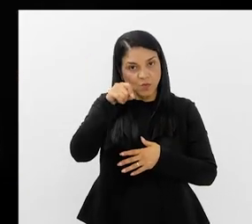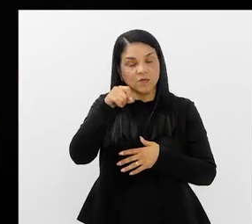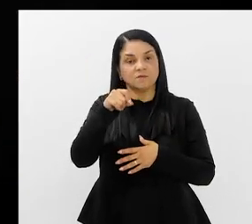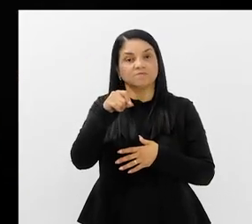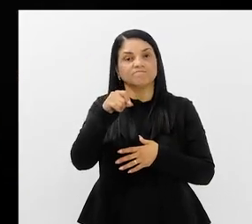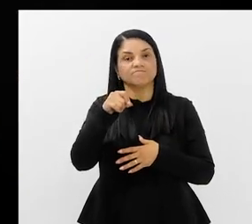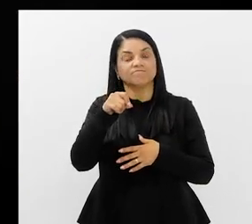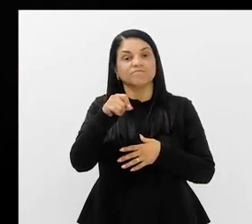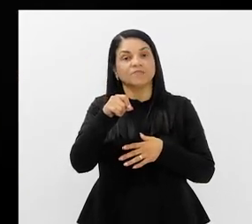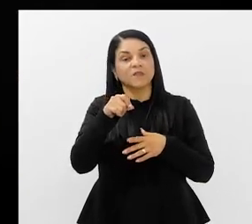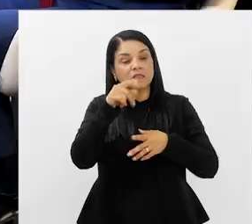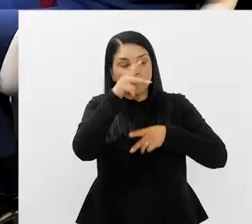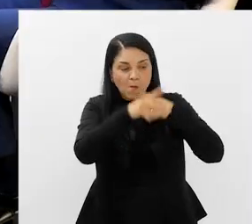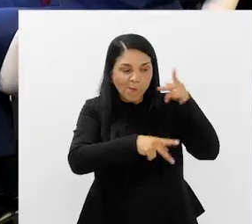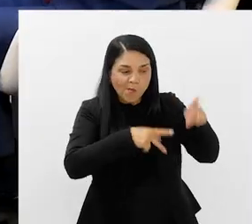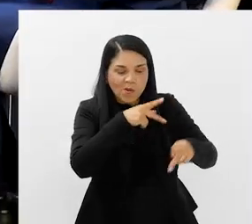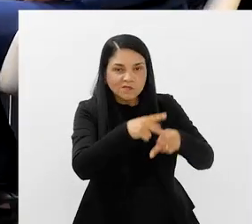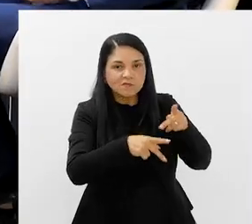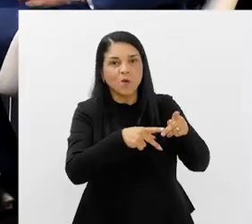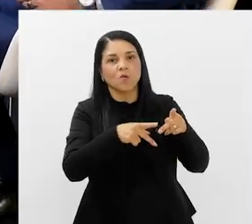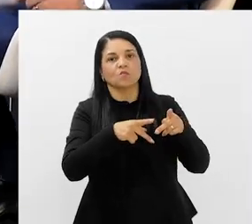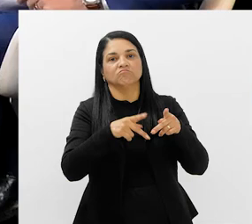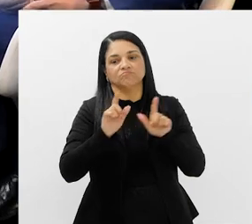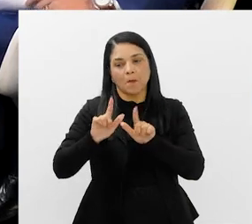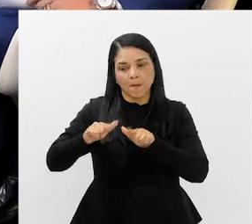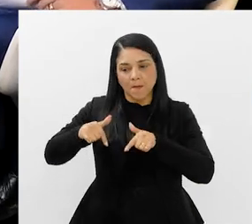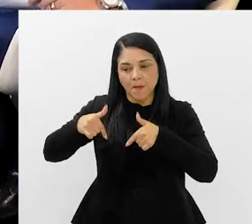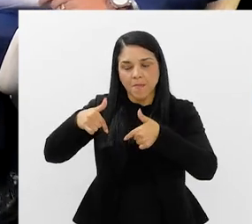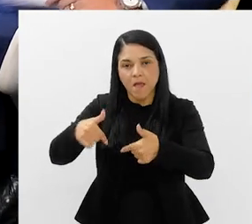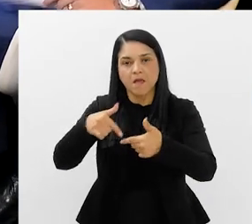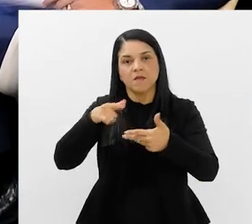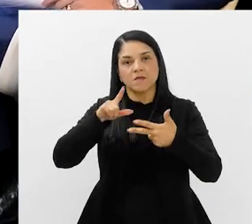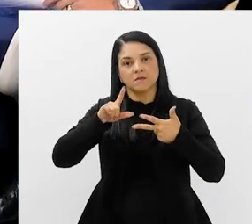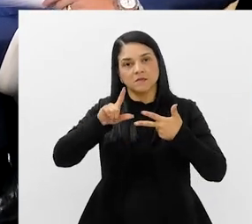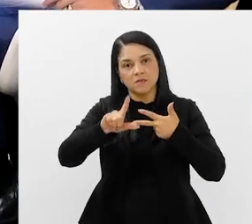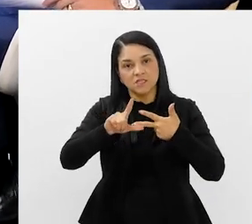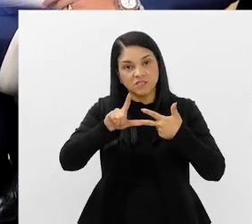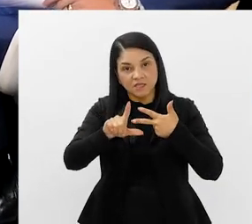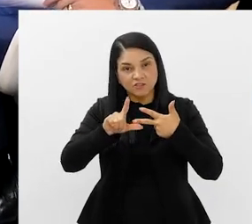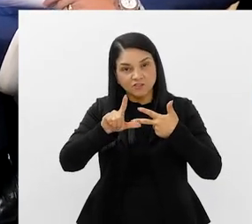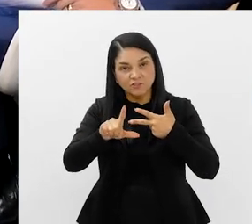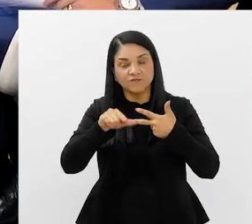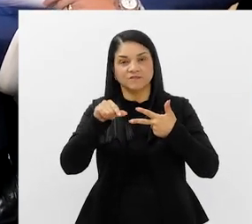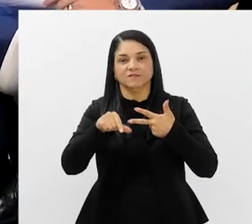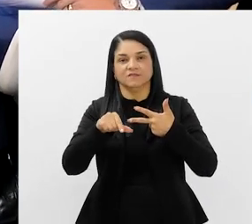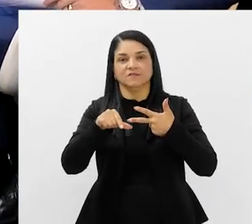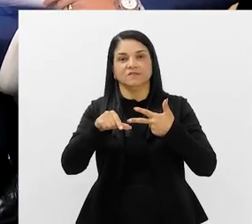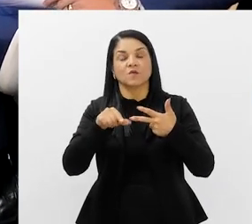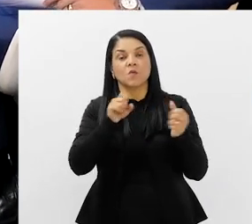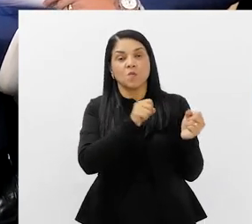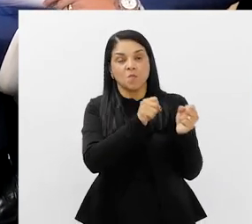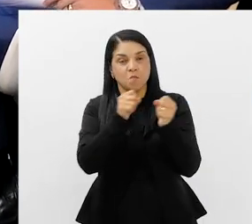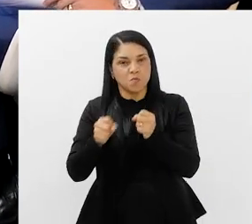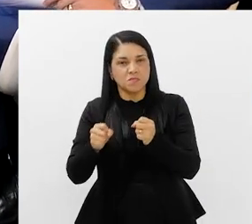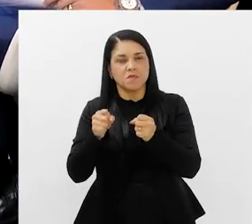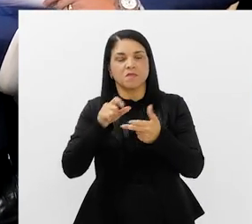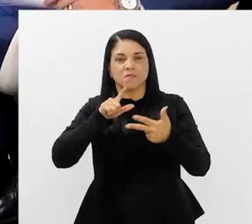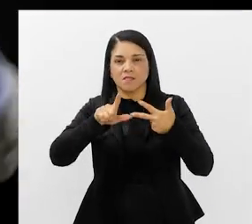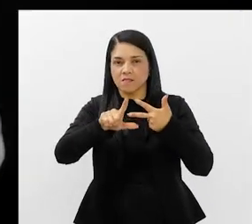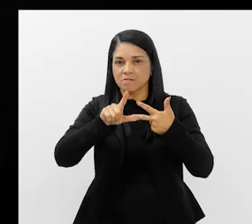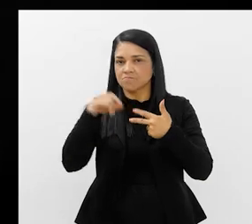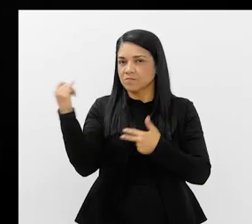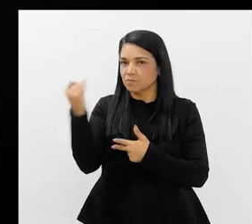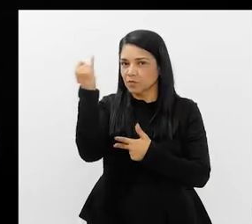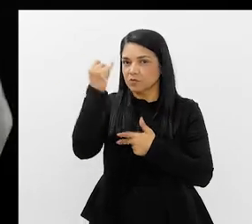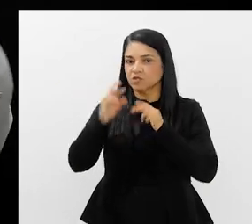que o Brasil fez foi de que essas escolhas sejam escolhas da população através de iniciativas legislativas e, portanto, a importância